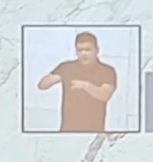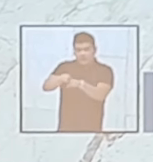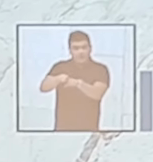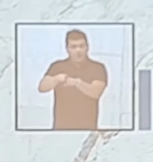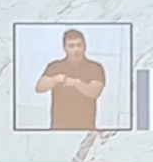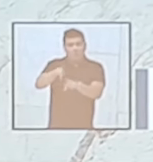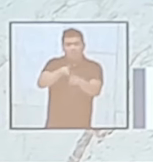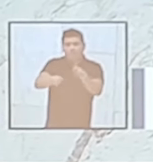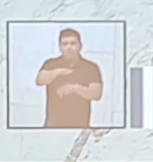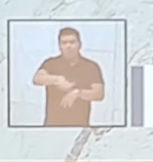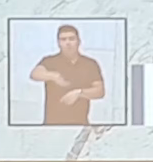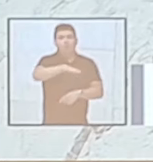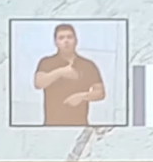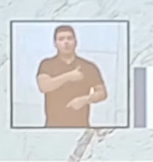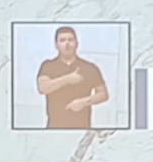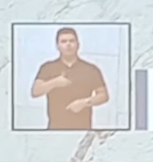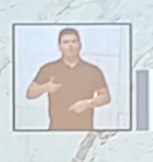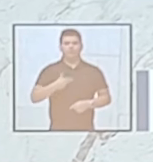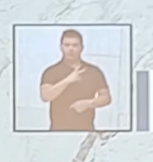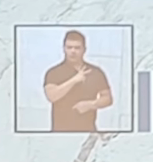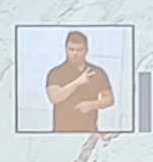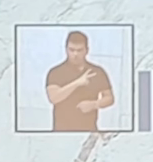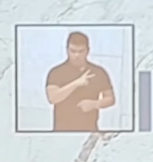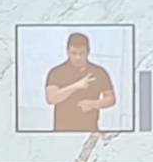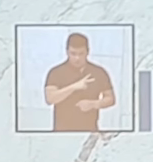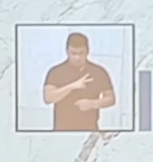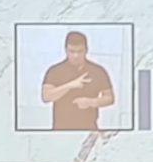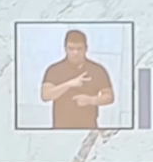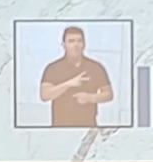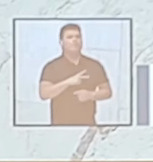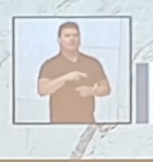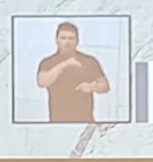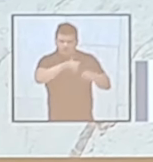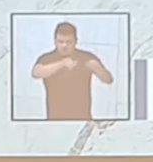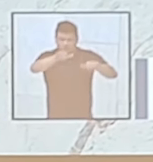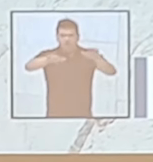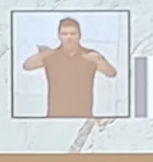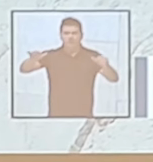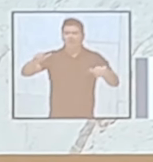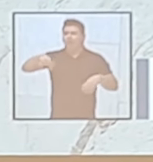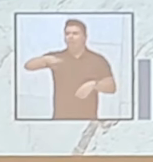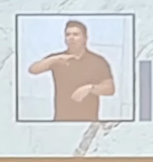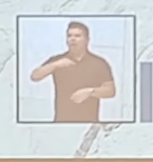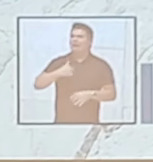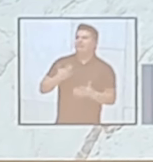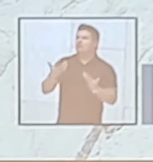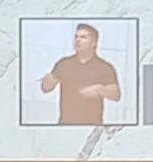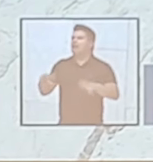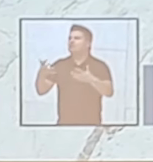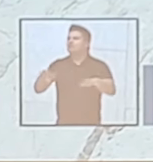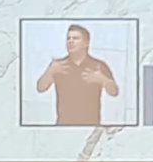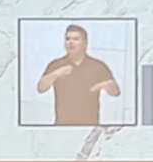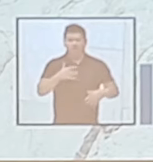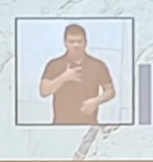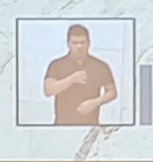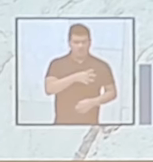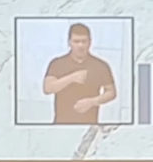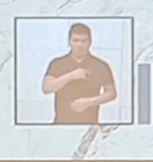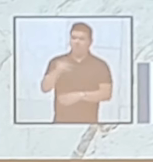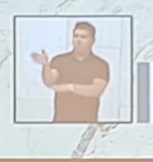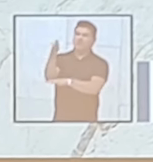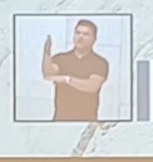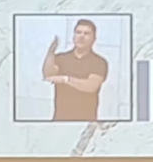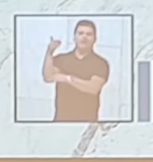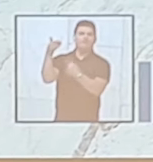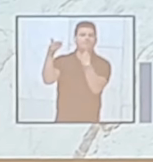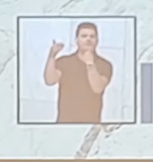fazer concessões e privatizações sem medo de cara feia, sem medo de bandeiras vermelhas,